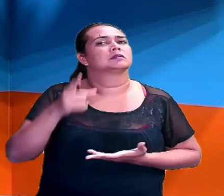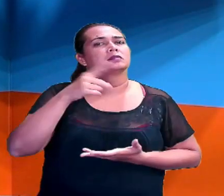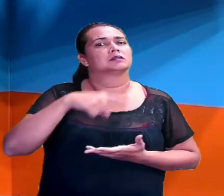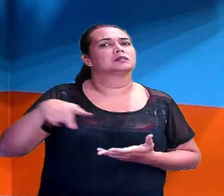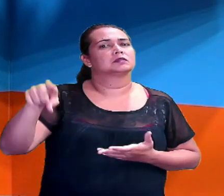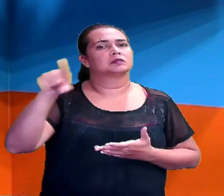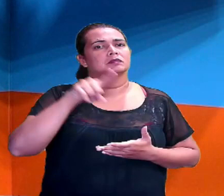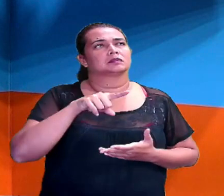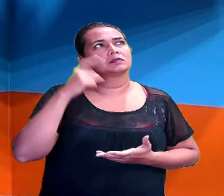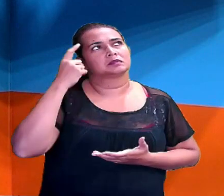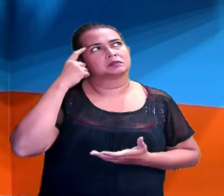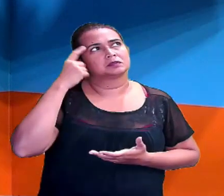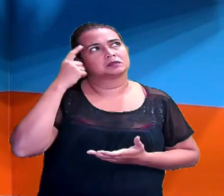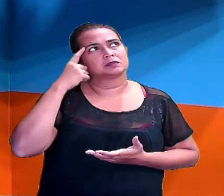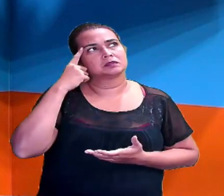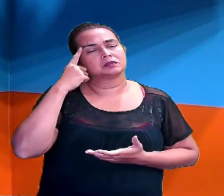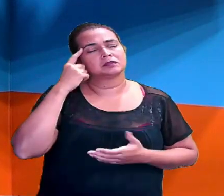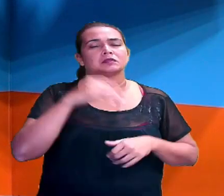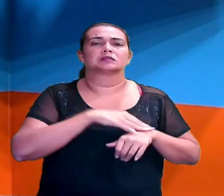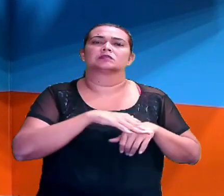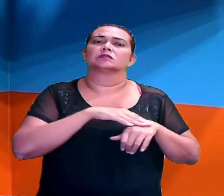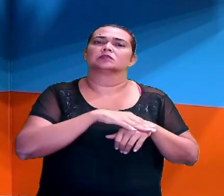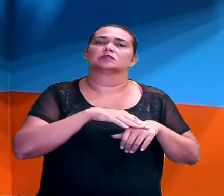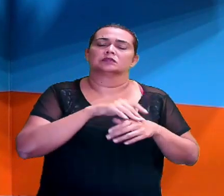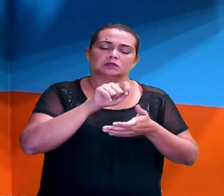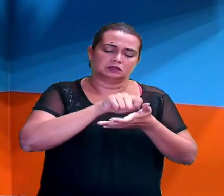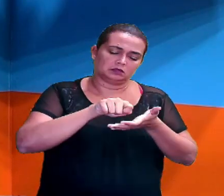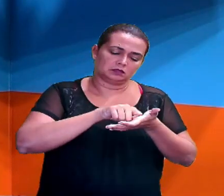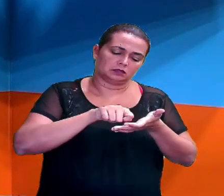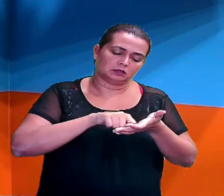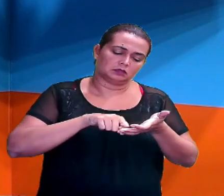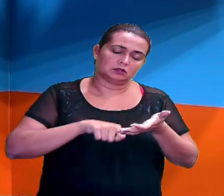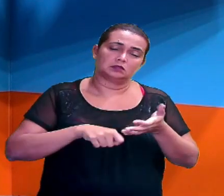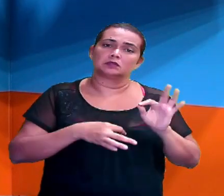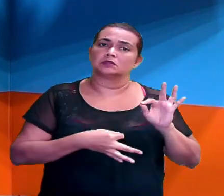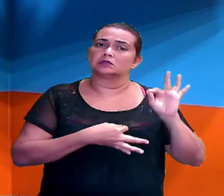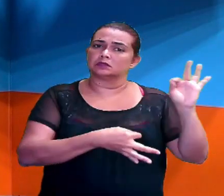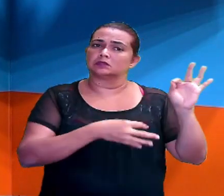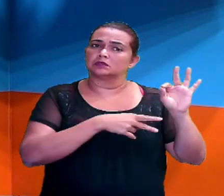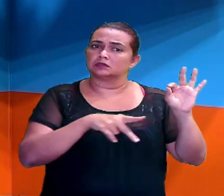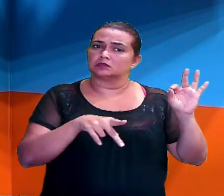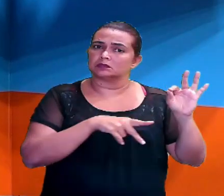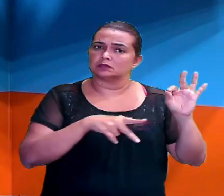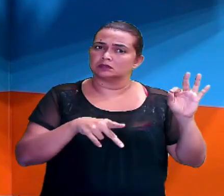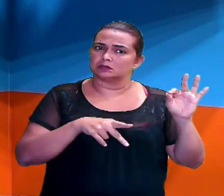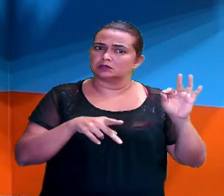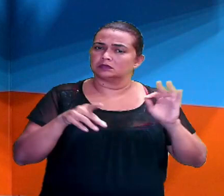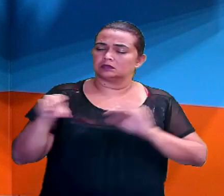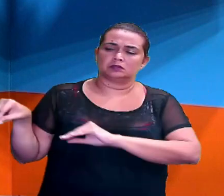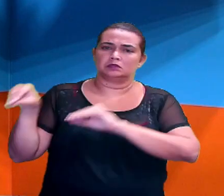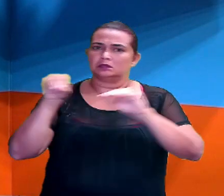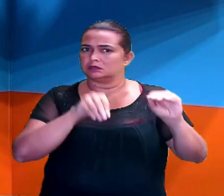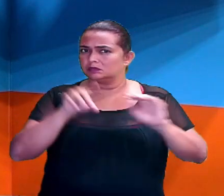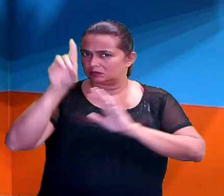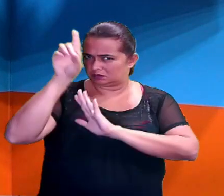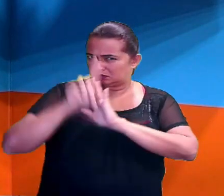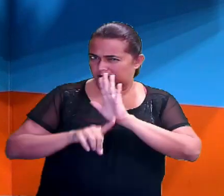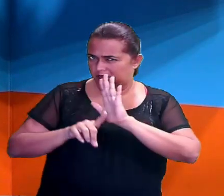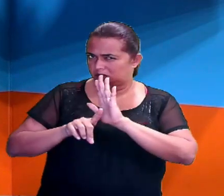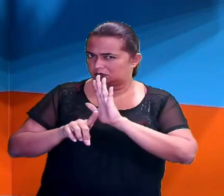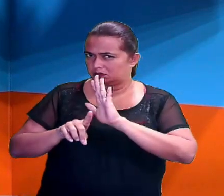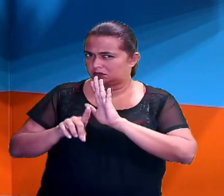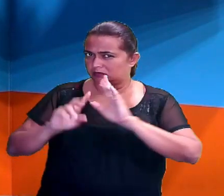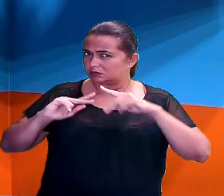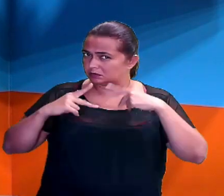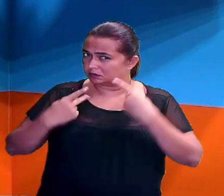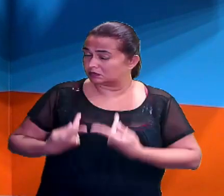esse exercício, responda, escreva em poucas linhas, né? Migrar é um direito humano, faça essa reflexão, né? O que é que você acha,